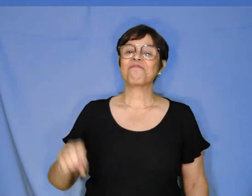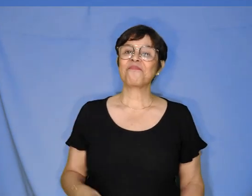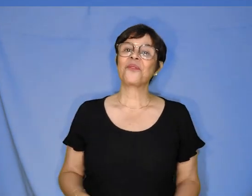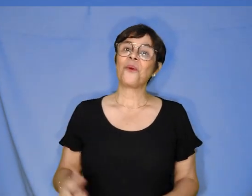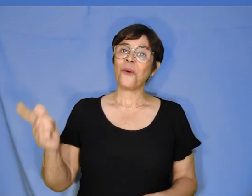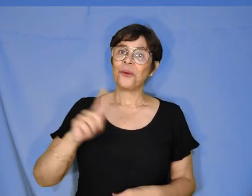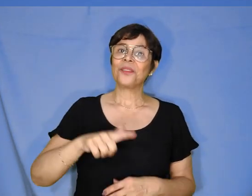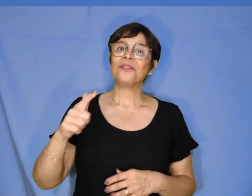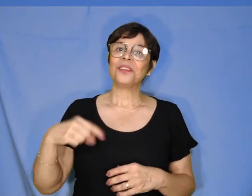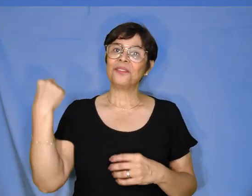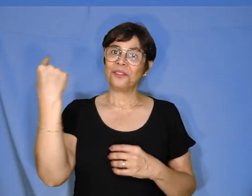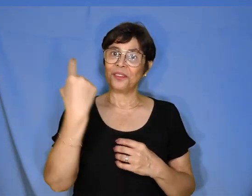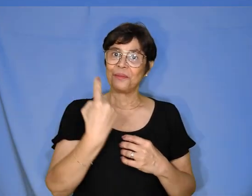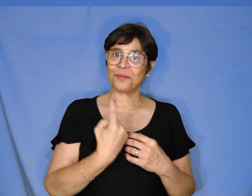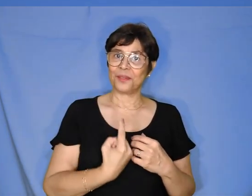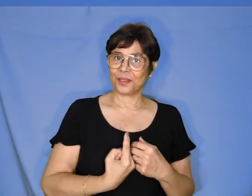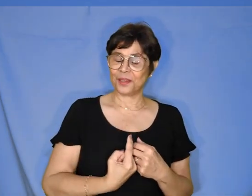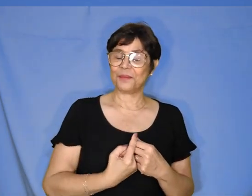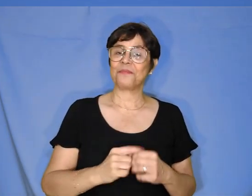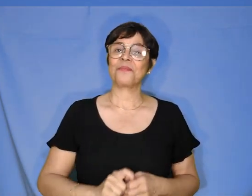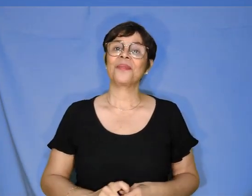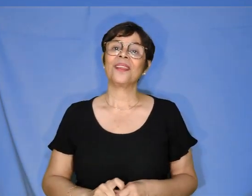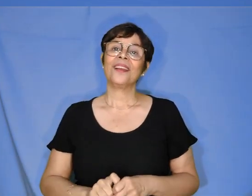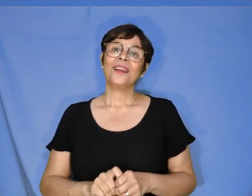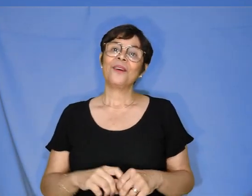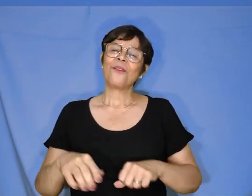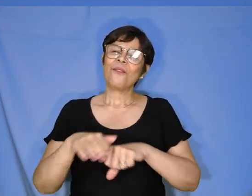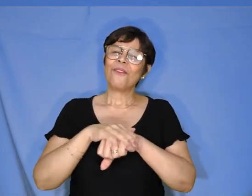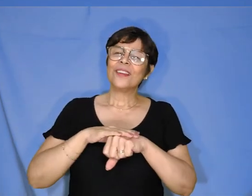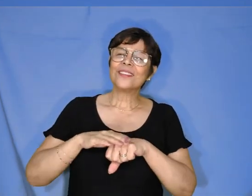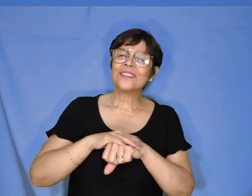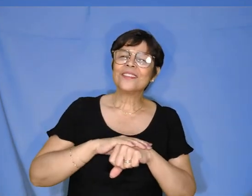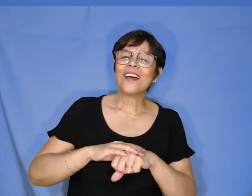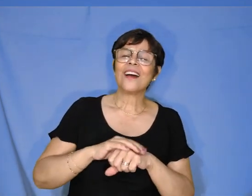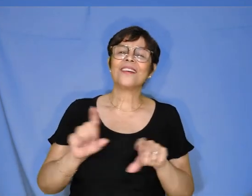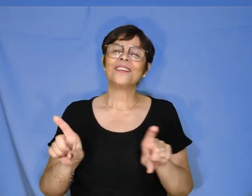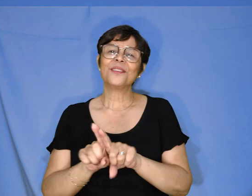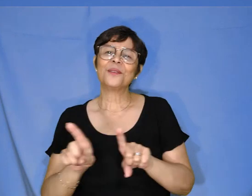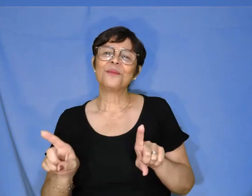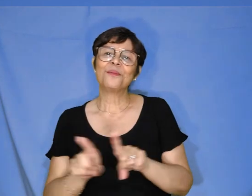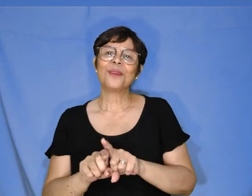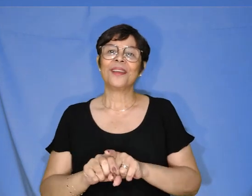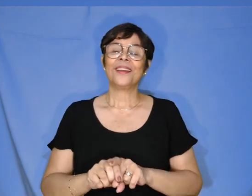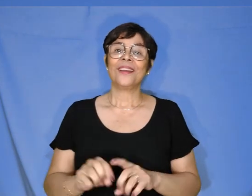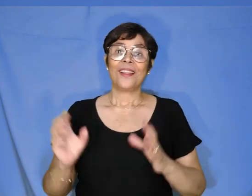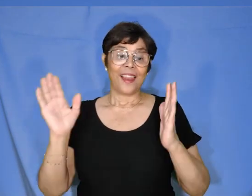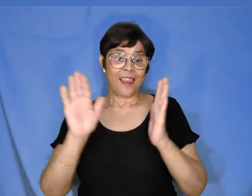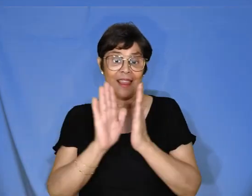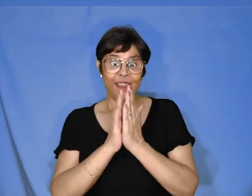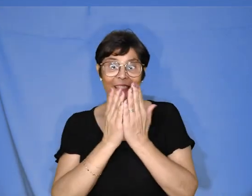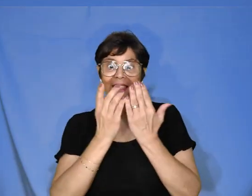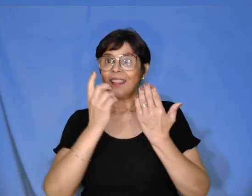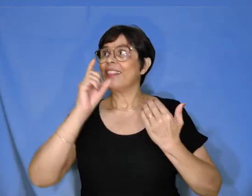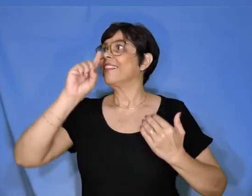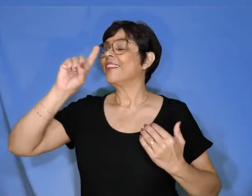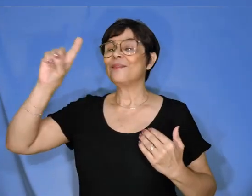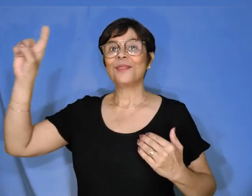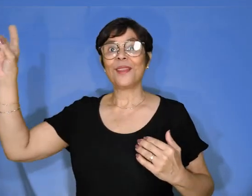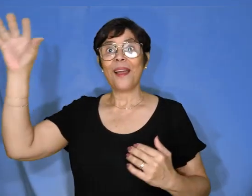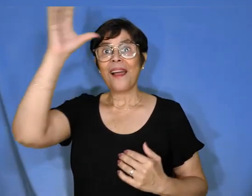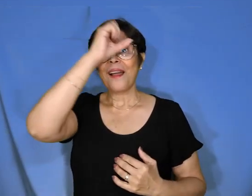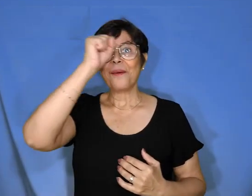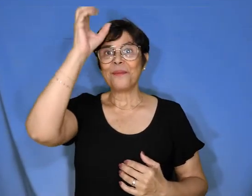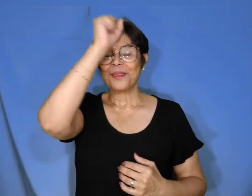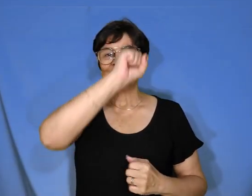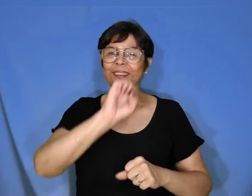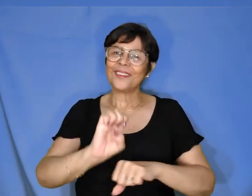abertura da escola, na carta de Paulo aos Efésios, capítulo 5, estamos estudando que a partir do versículo 18, Paulo fala no capítulo